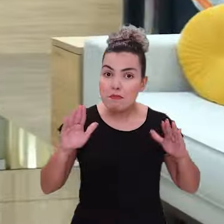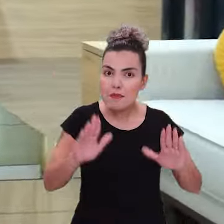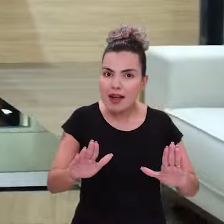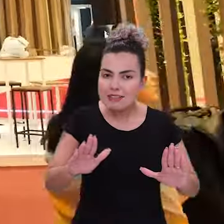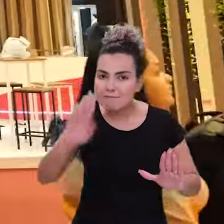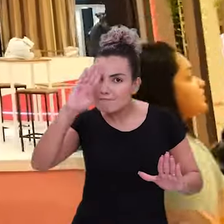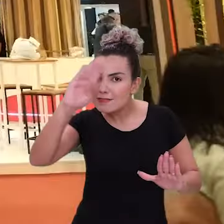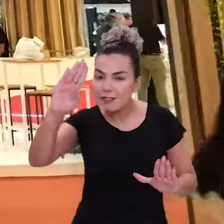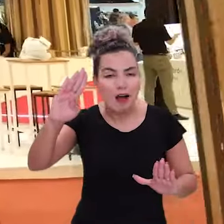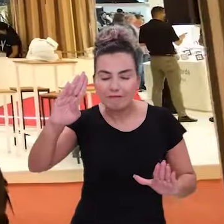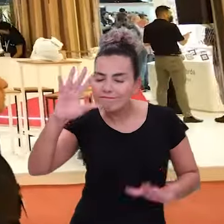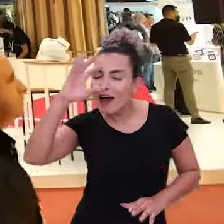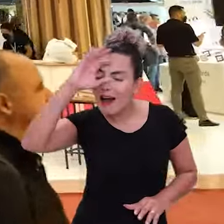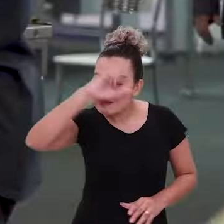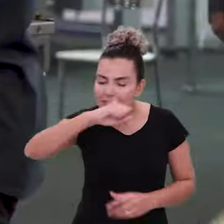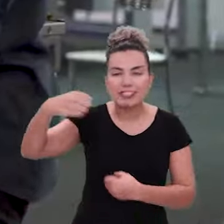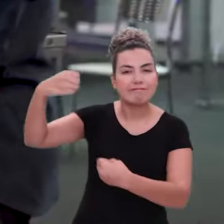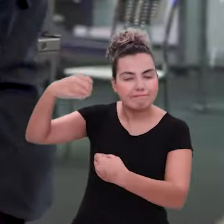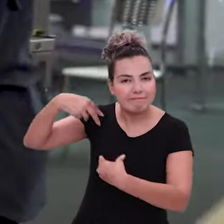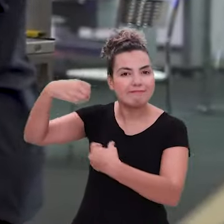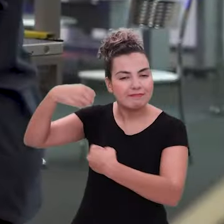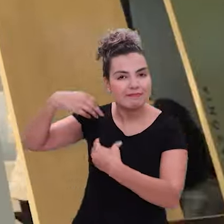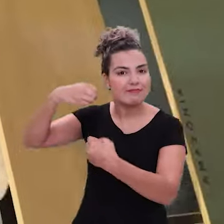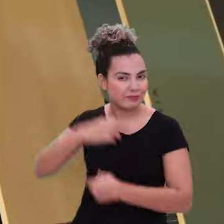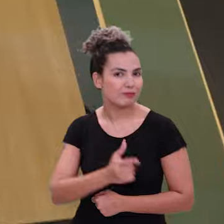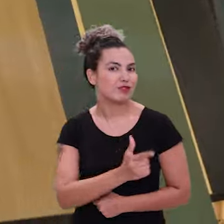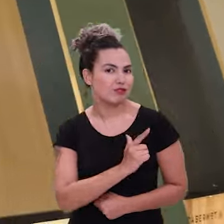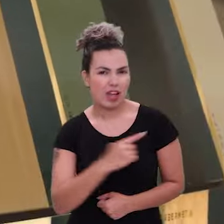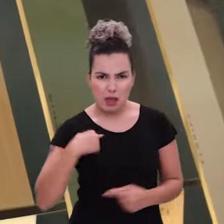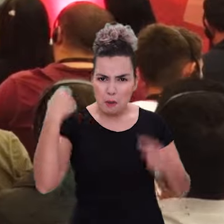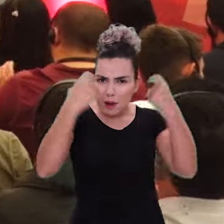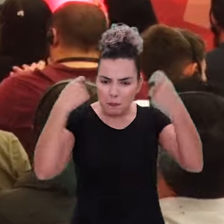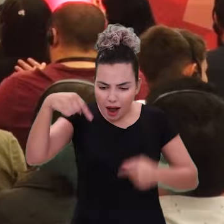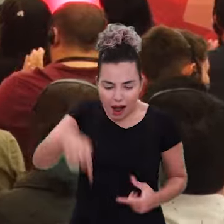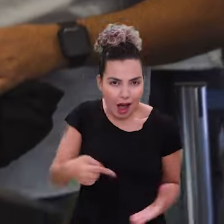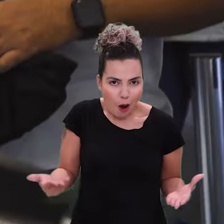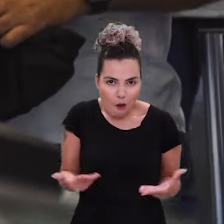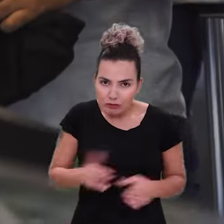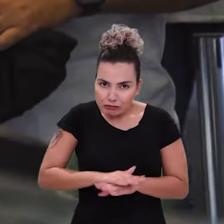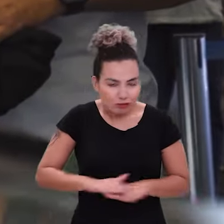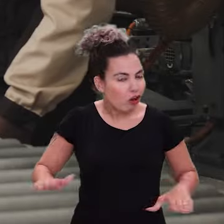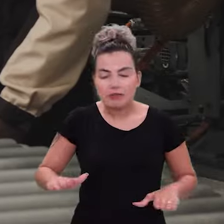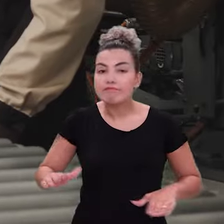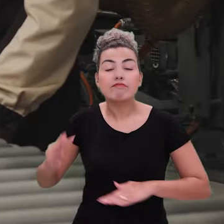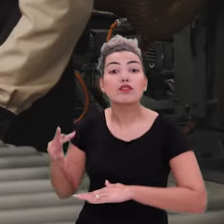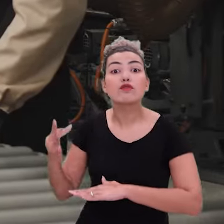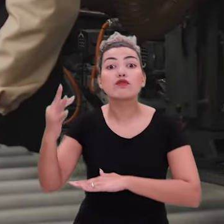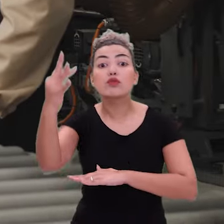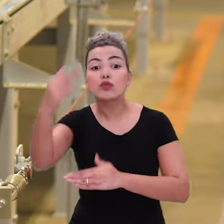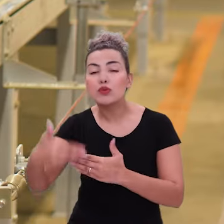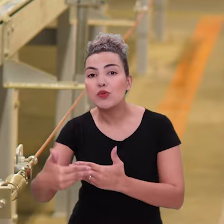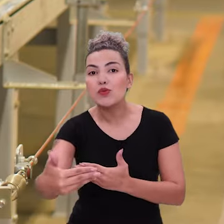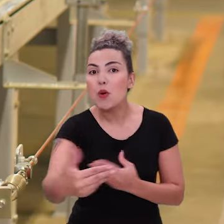antes de mais nada, isso muito nos ensina. Estamos preocupados não somente com agora, mas com o que iremos colher